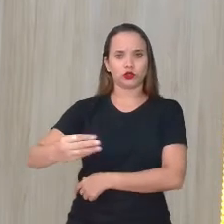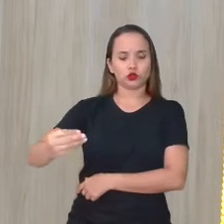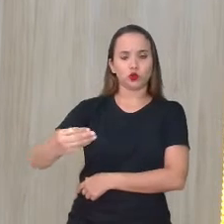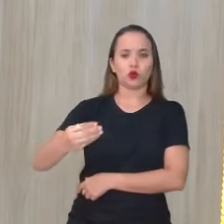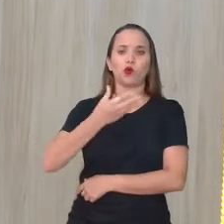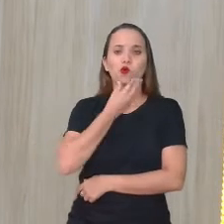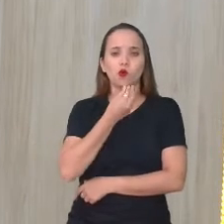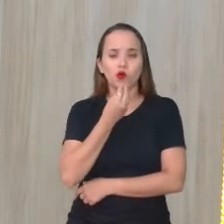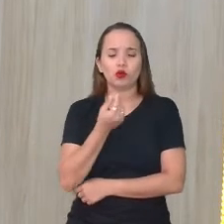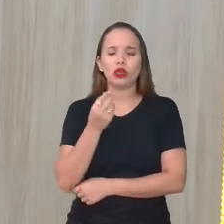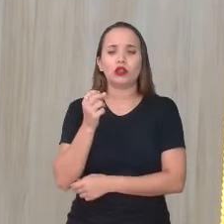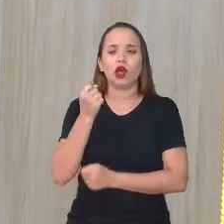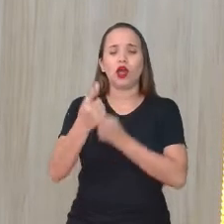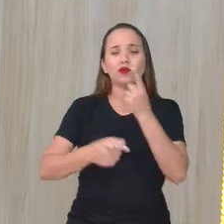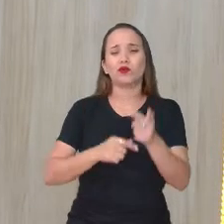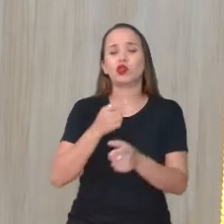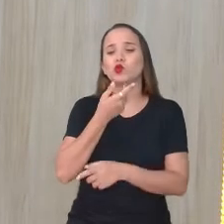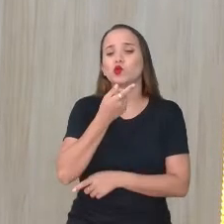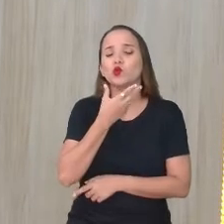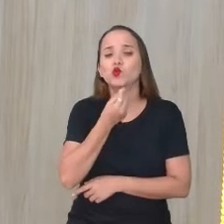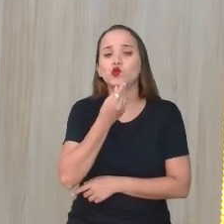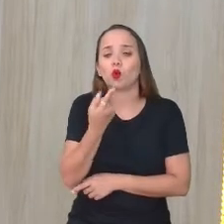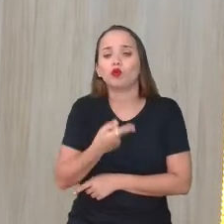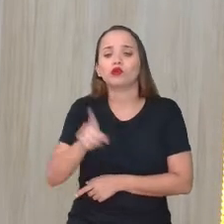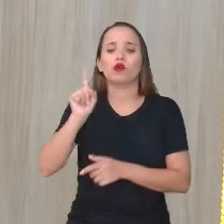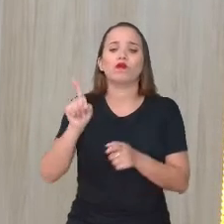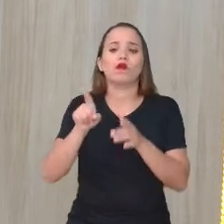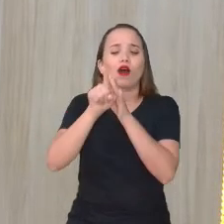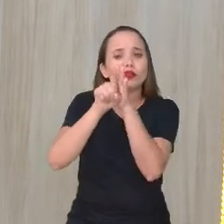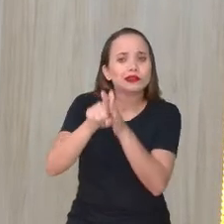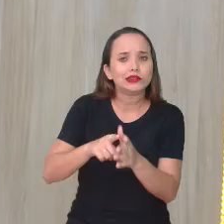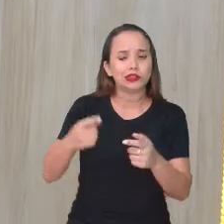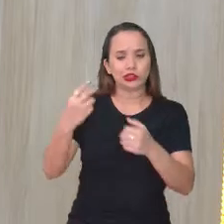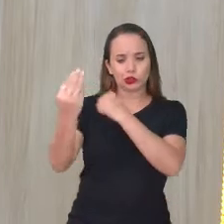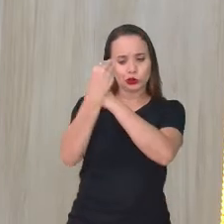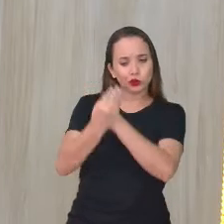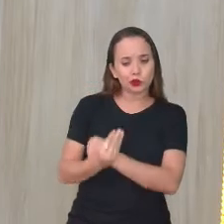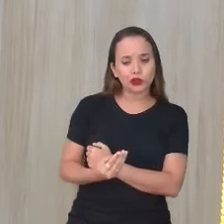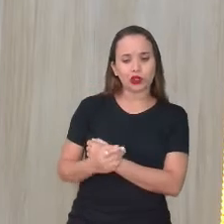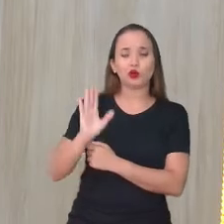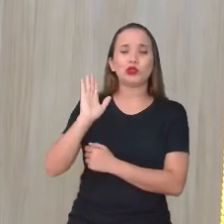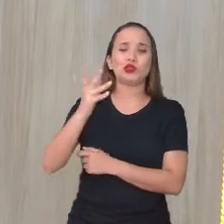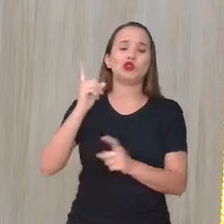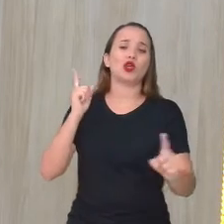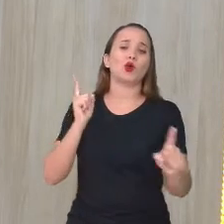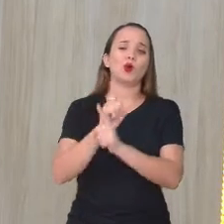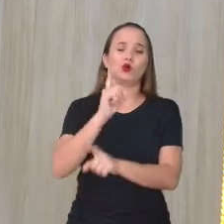ela já está bem avançada. Então, não se tem o hábito da prevenção a essas doenças.